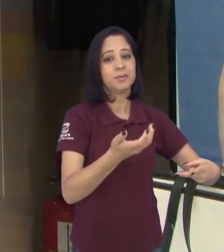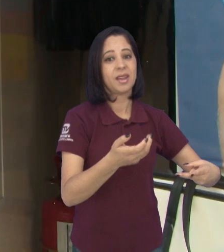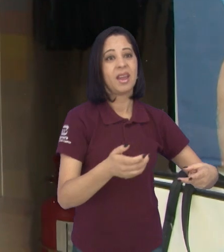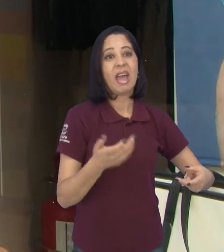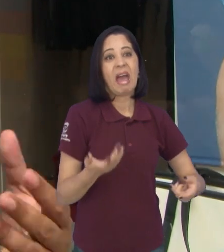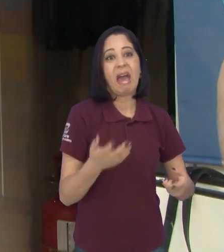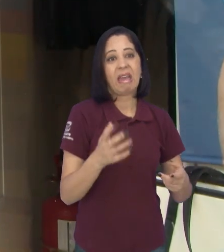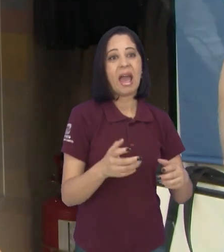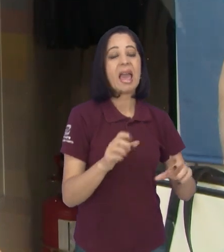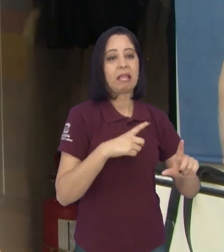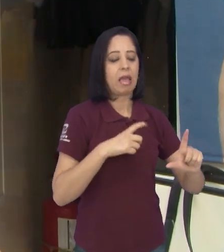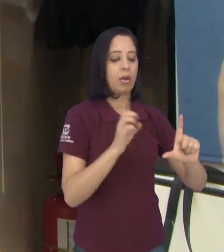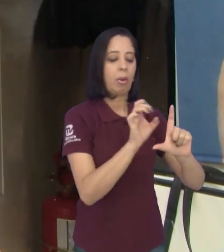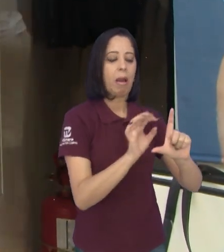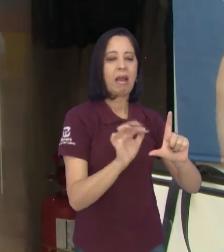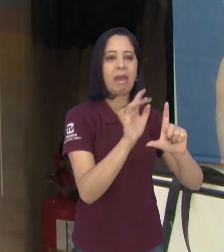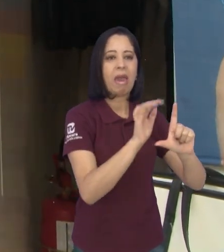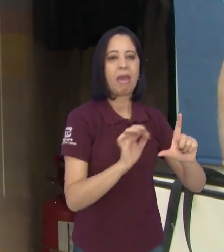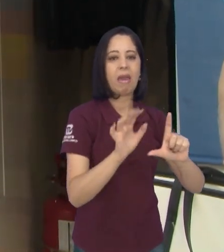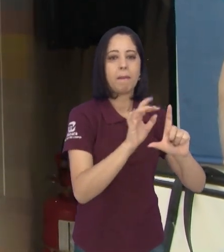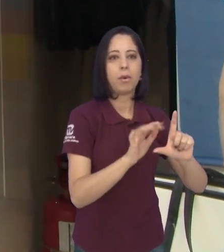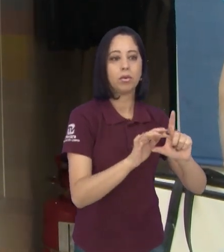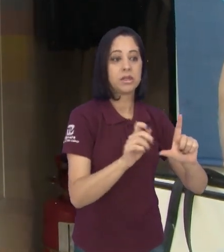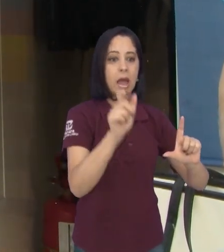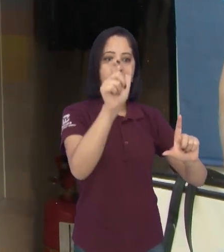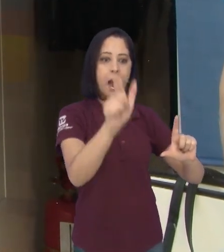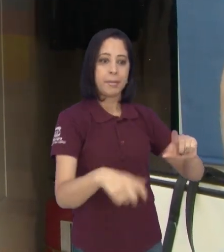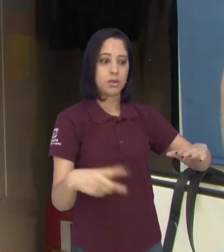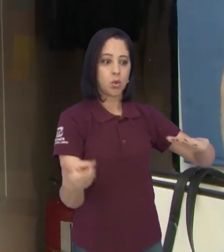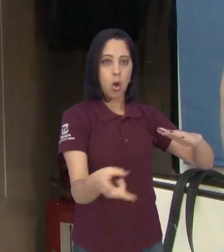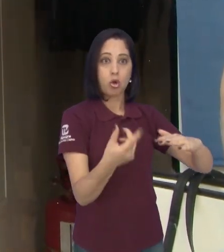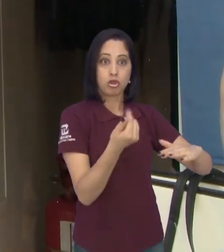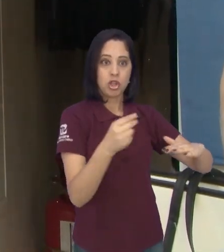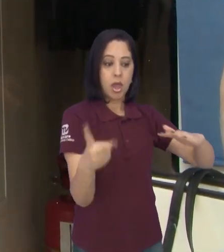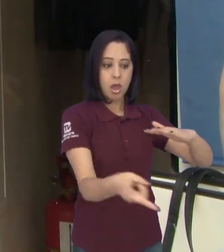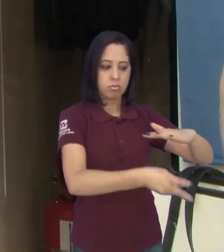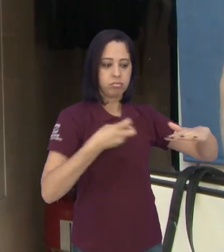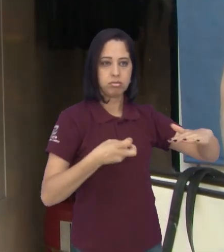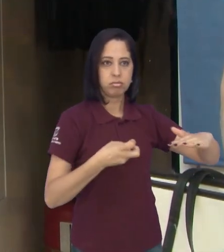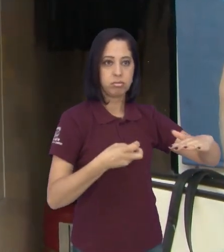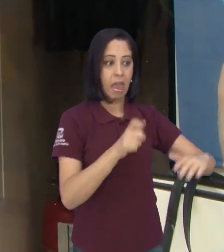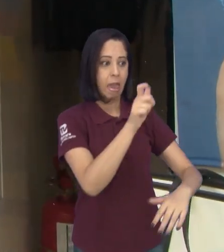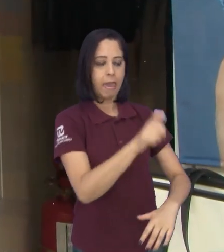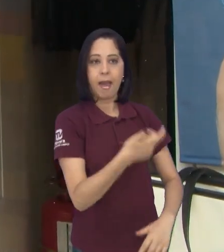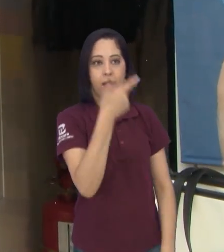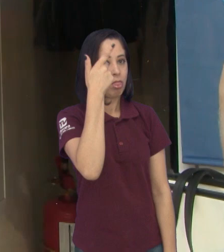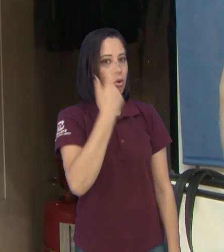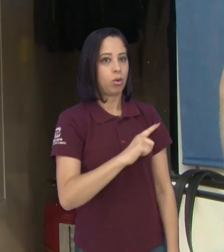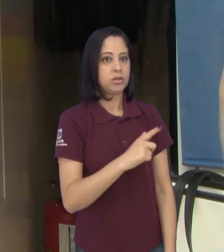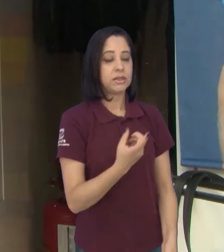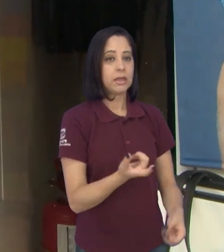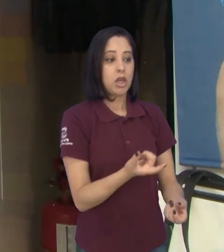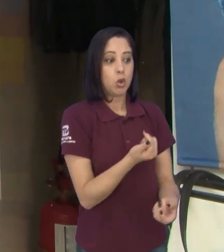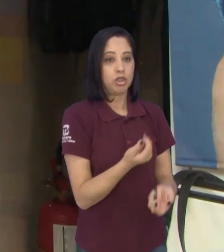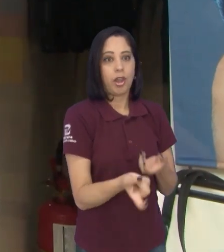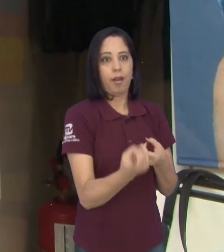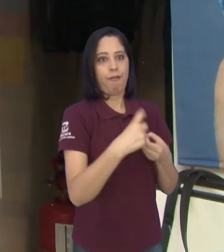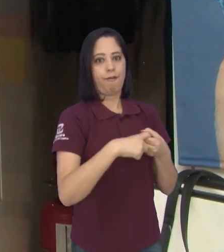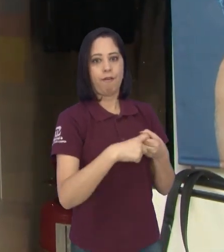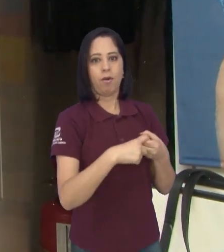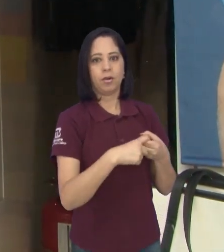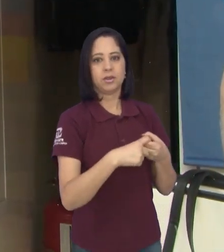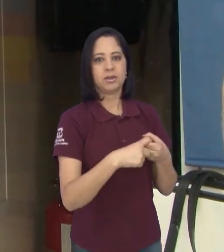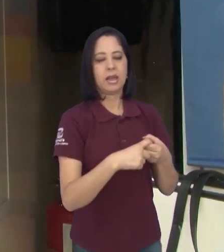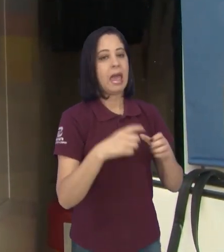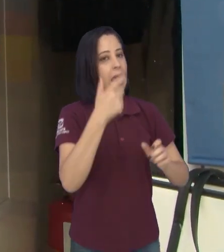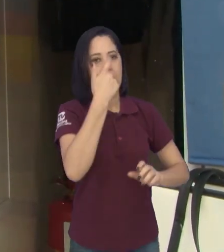liberou um QR Code, a pessoa limpou o dinheiro que estava na conta dela e ela não conseguiu reaver esse dinheiro mais. Então não costumo porque eu não sei com quem que eu estou